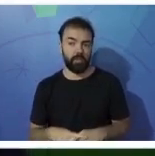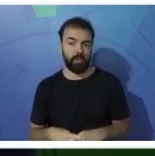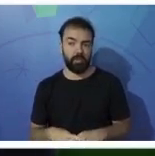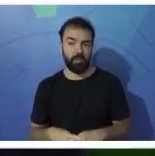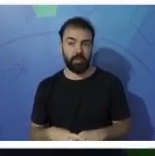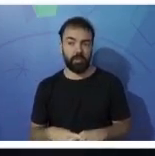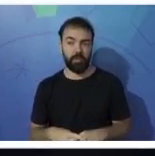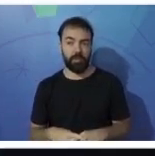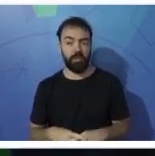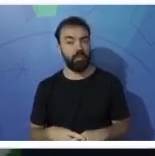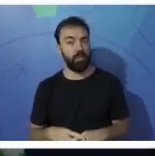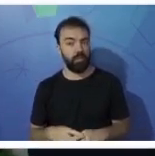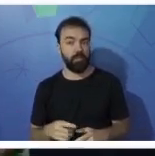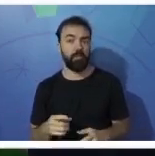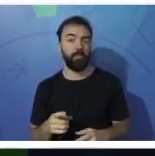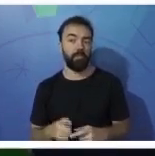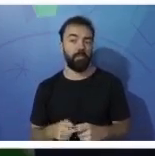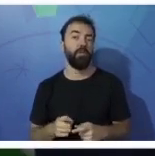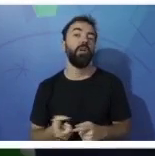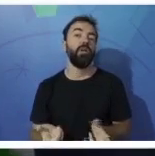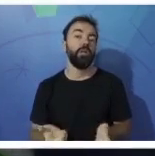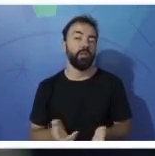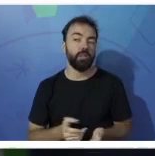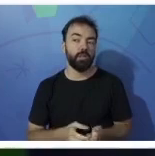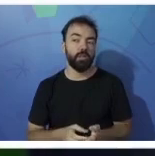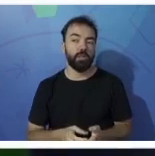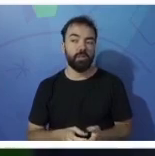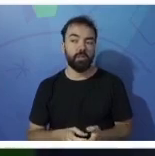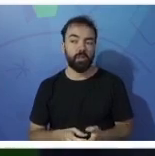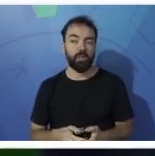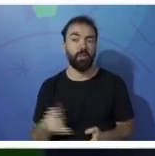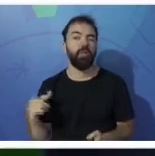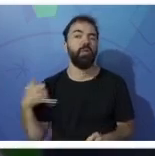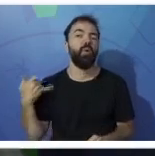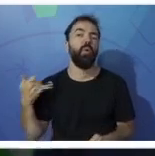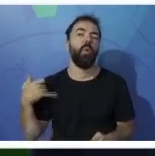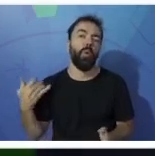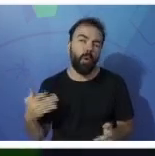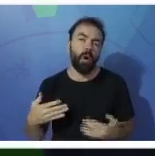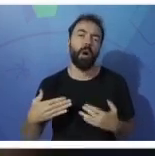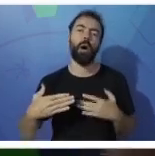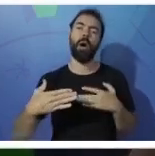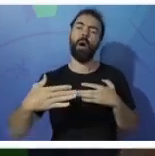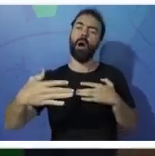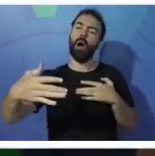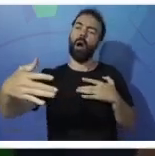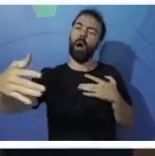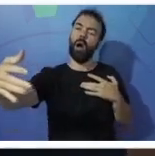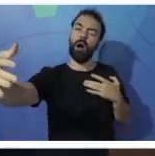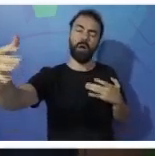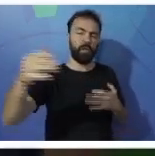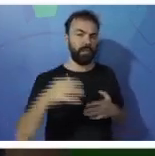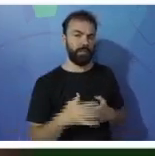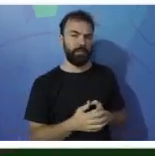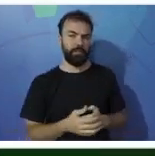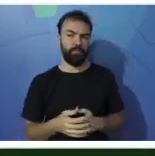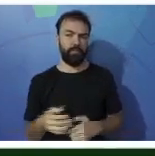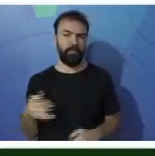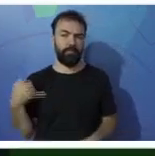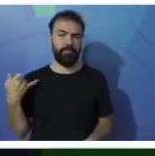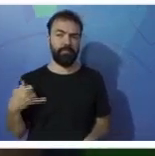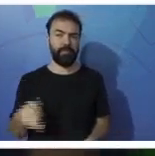Ele tinha uma velha letra trêmula, né, crianças? Porque ele já tinha uma idade bem avançada, né? Sua idade era